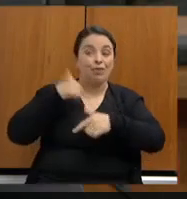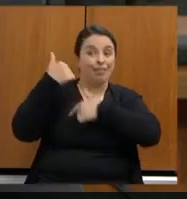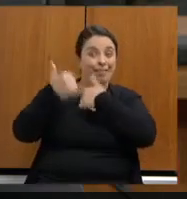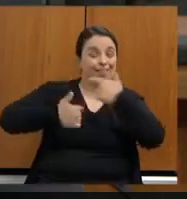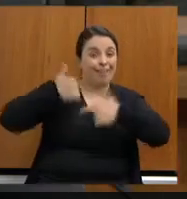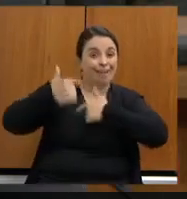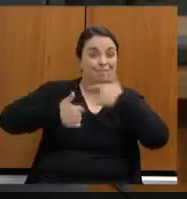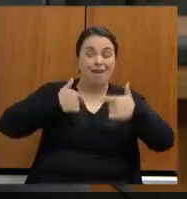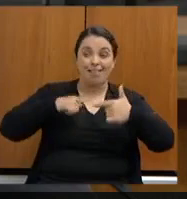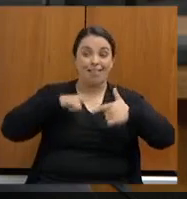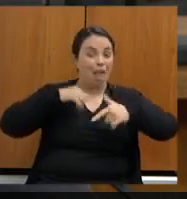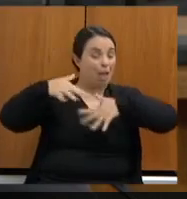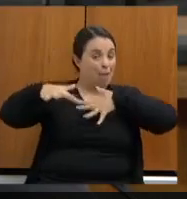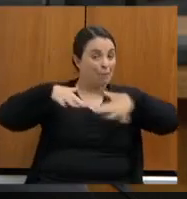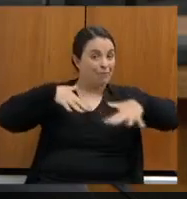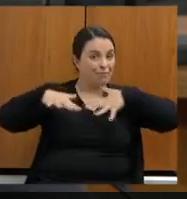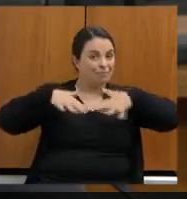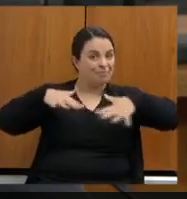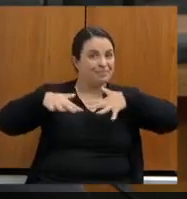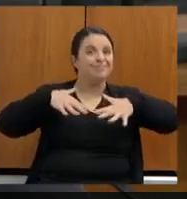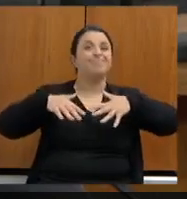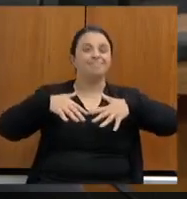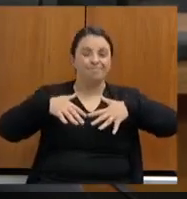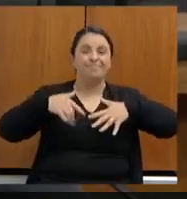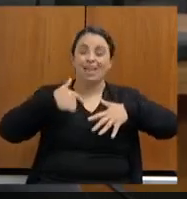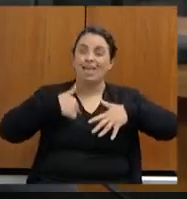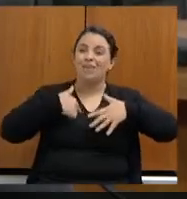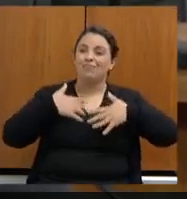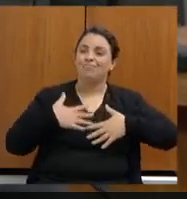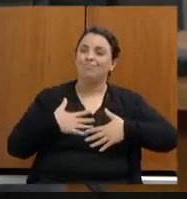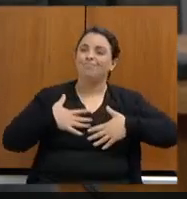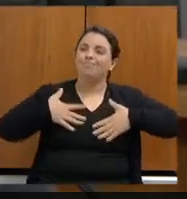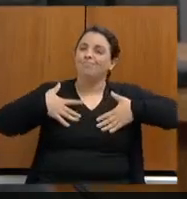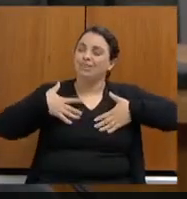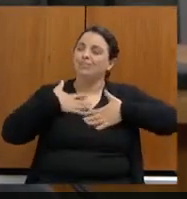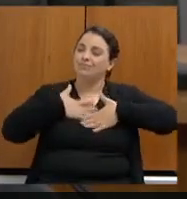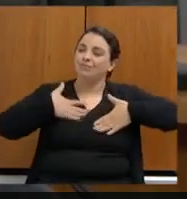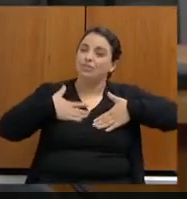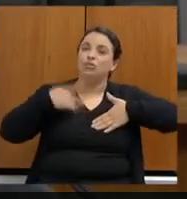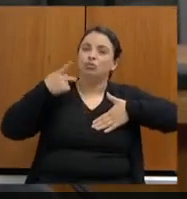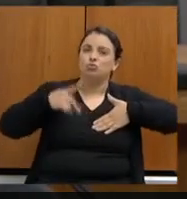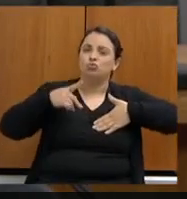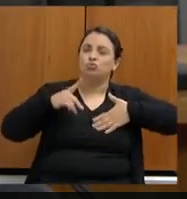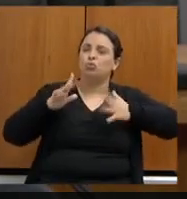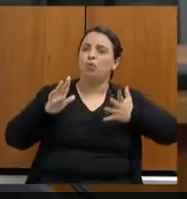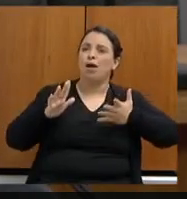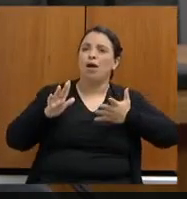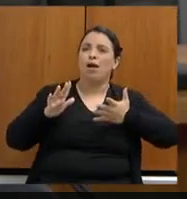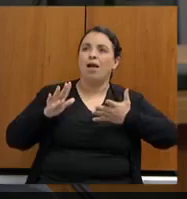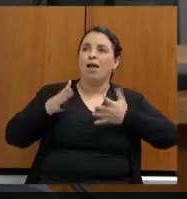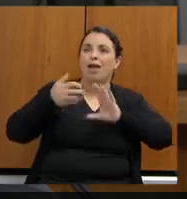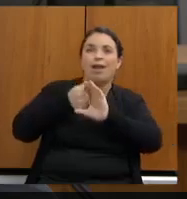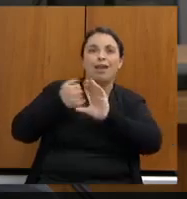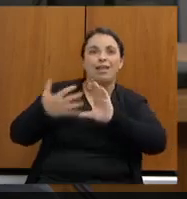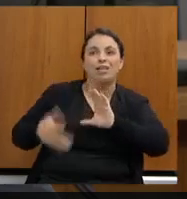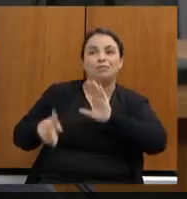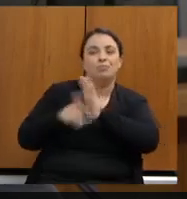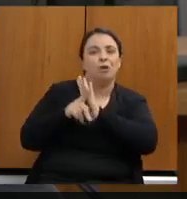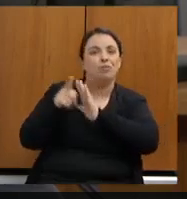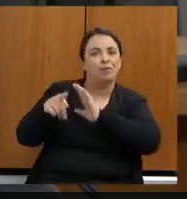né tô especialmente satisfeito com o caráter que são tem dado a polícia penal o